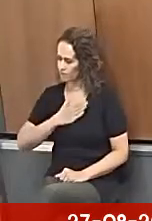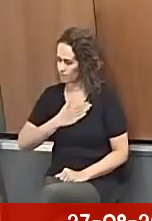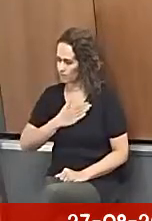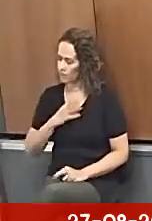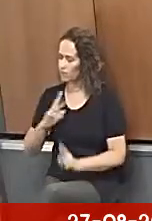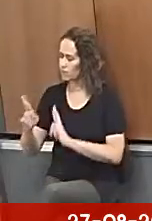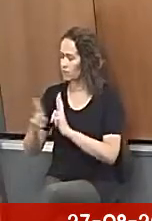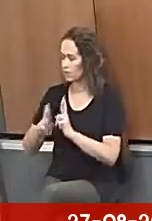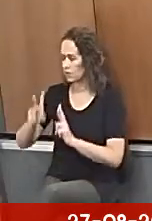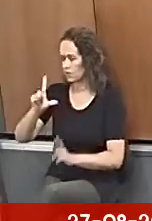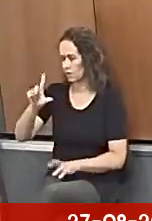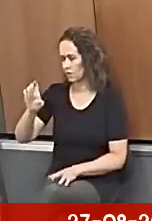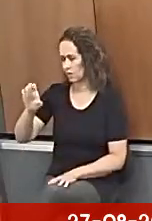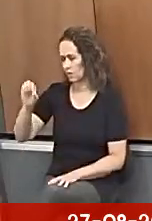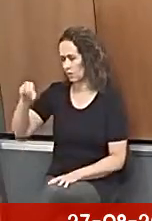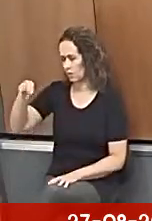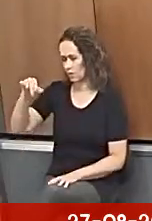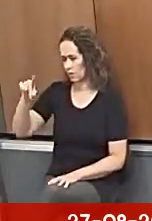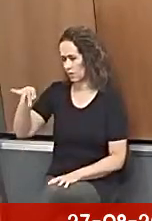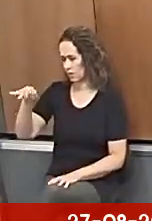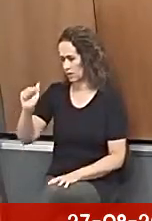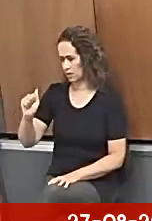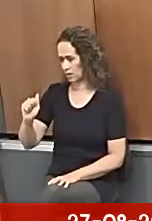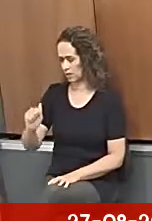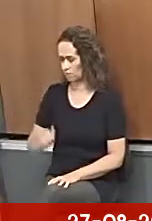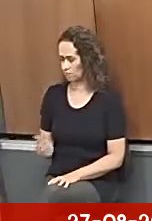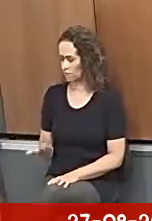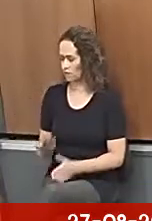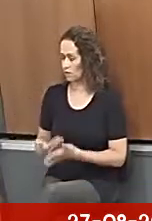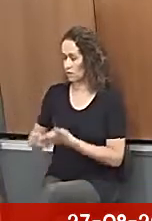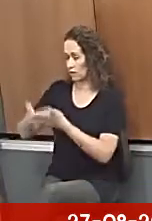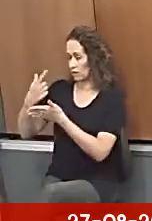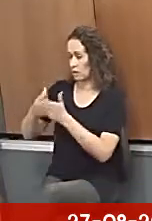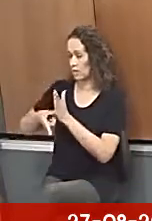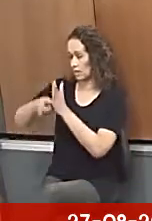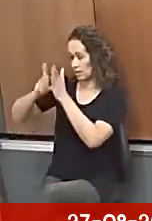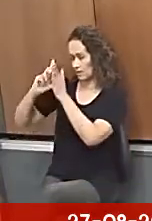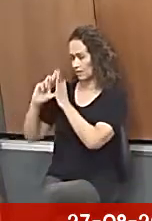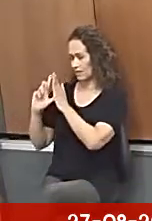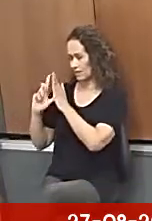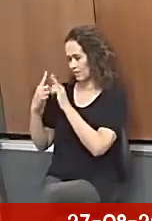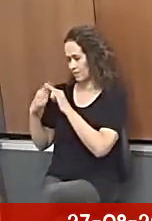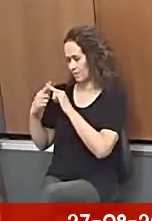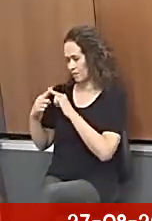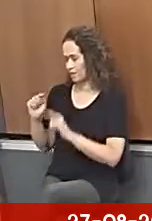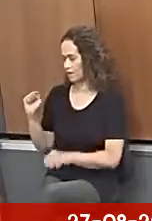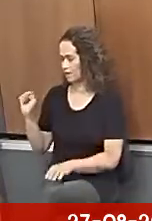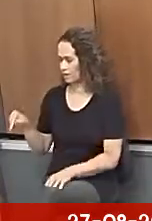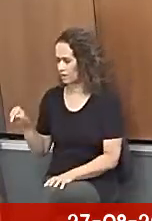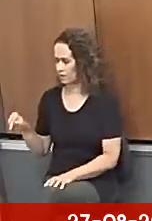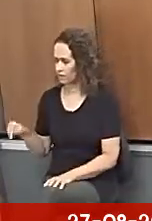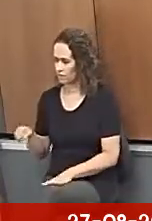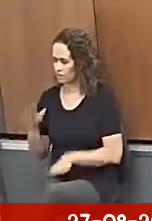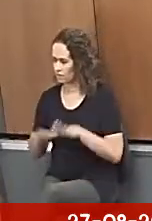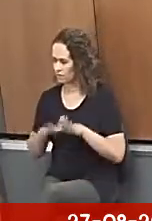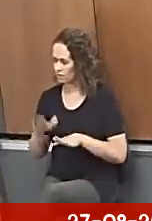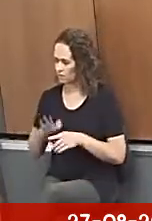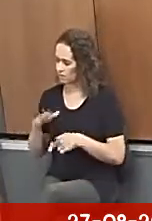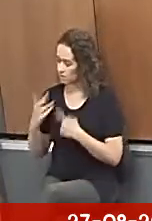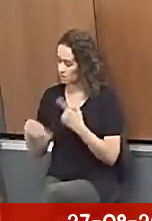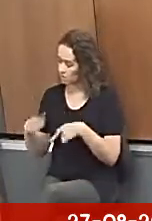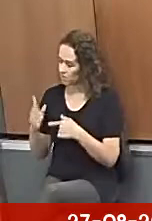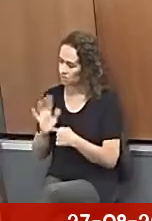leônidas bisneto ela é anterior esse fato né porque leônidas talvez possa ter relatado depois